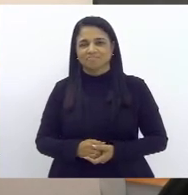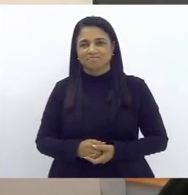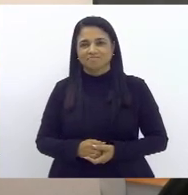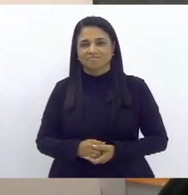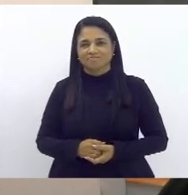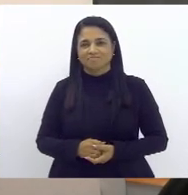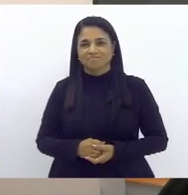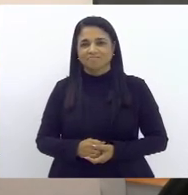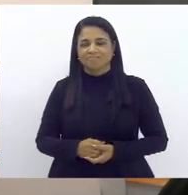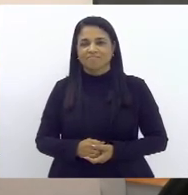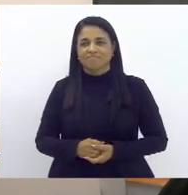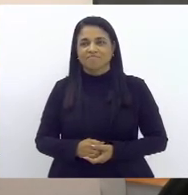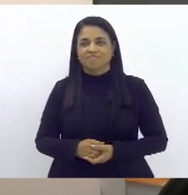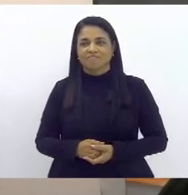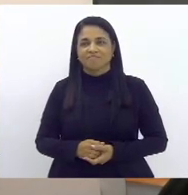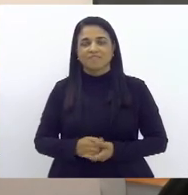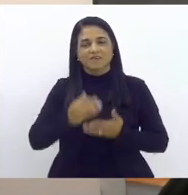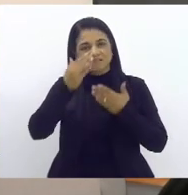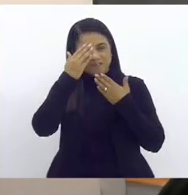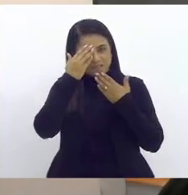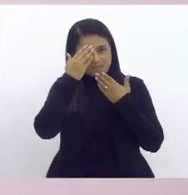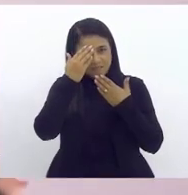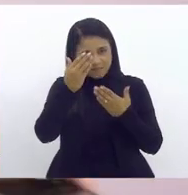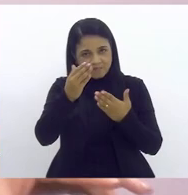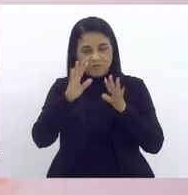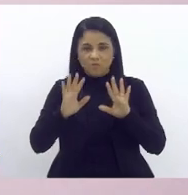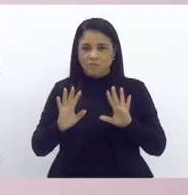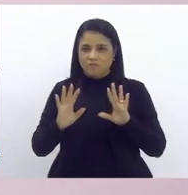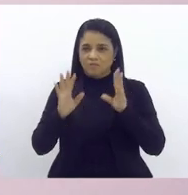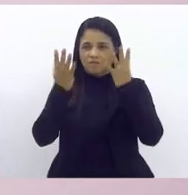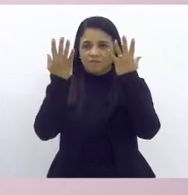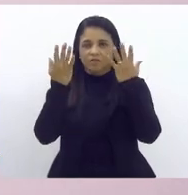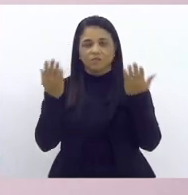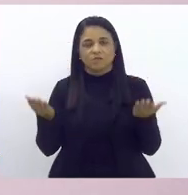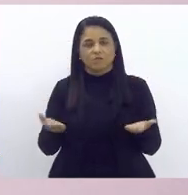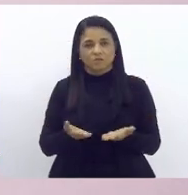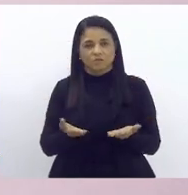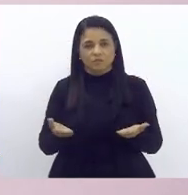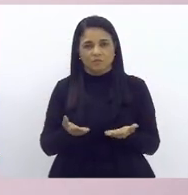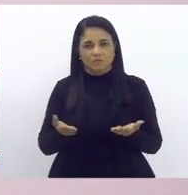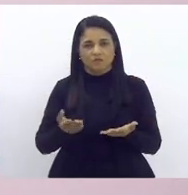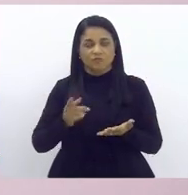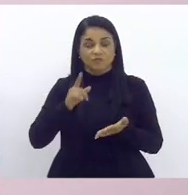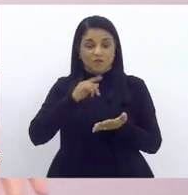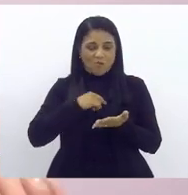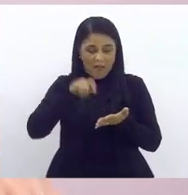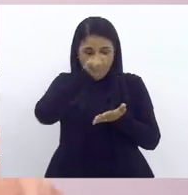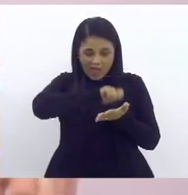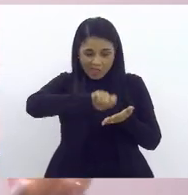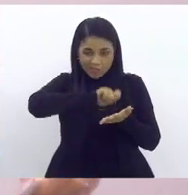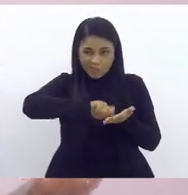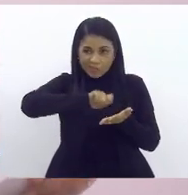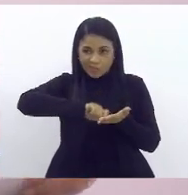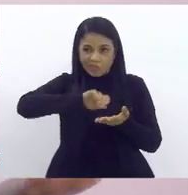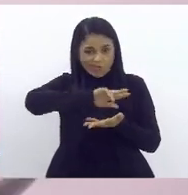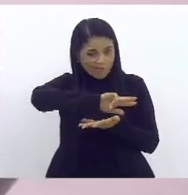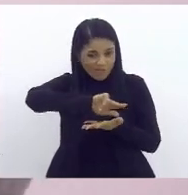Bom, primeiro, agradecer o evento. Fiz aqui várias anotações que o Luciene estava até...